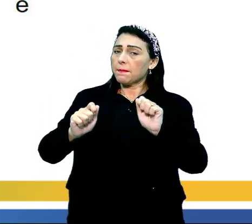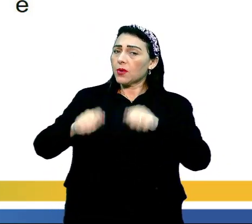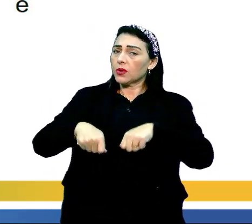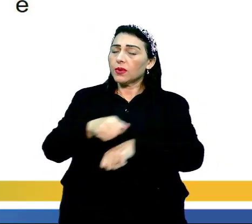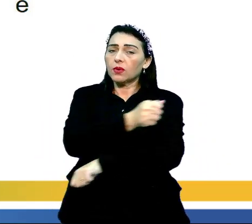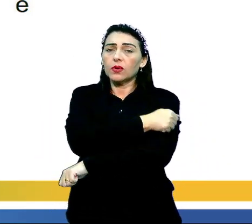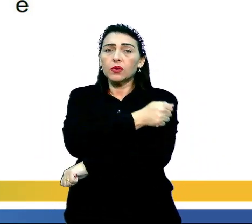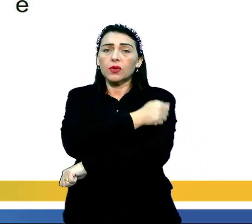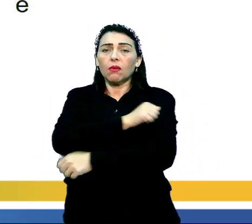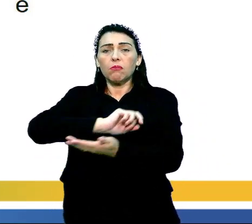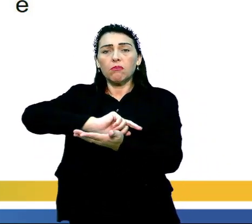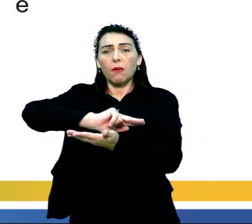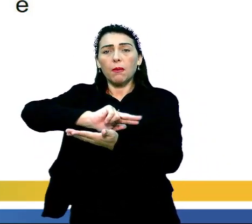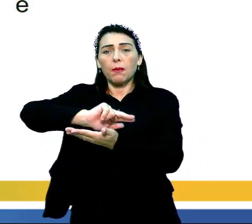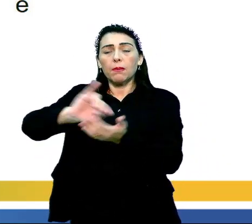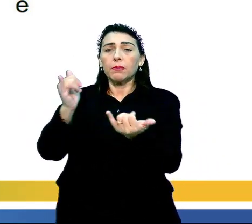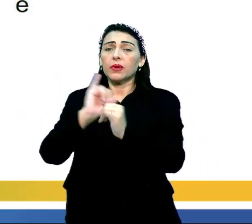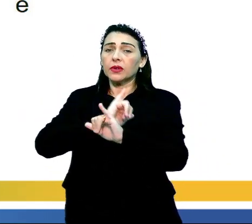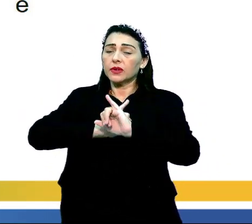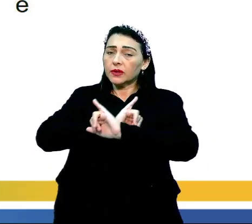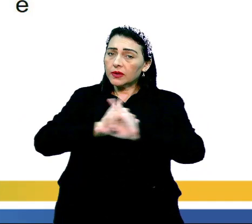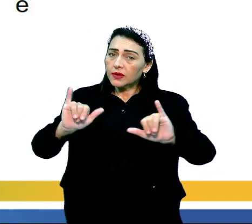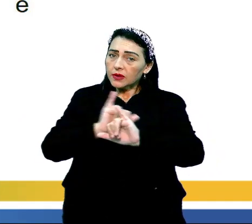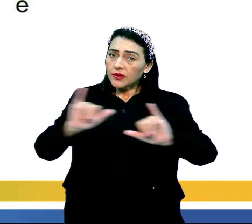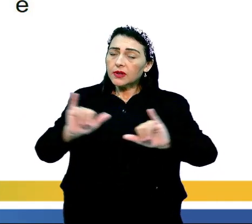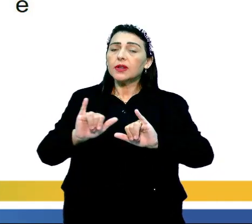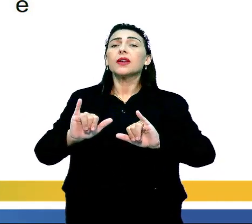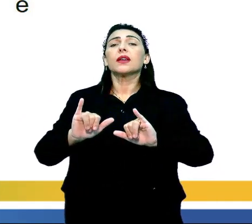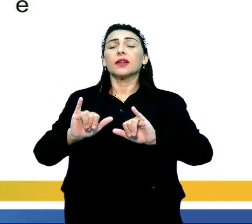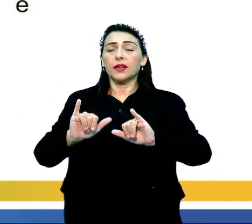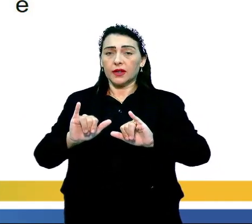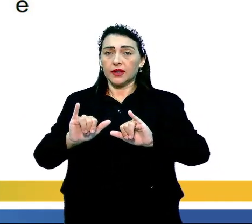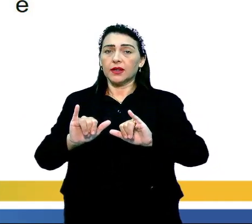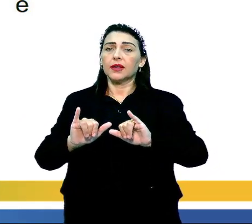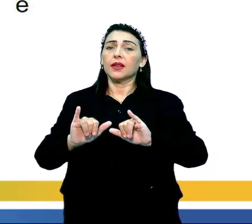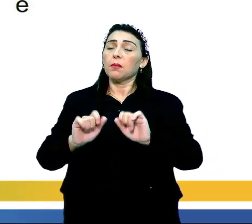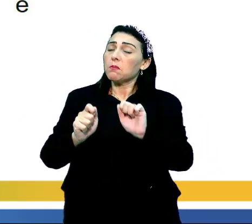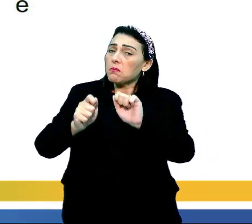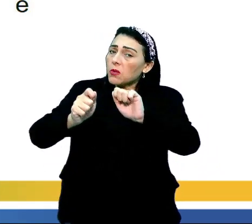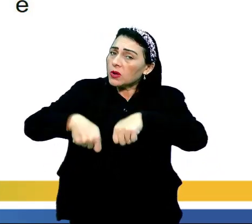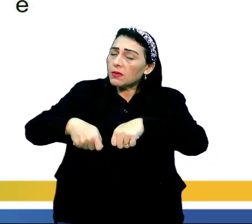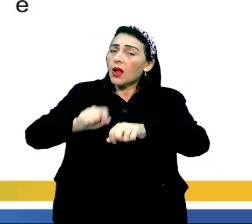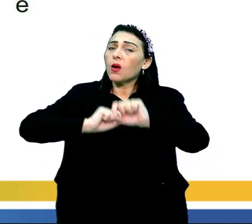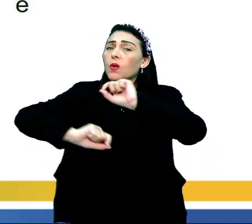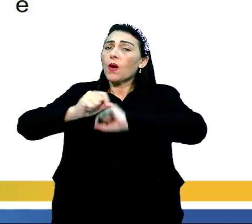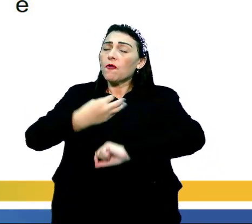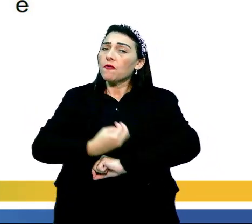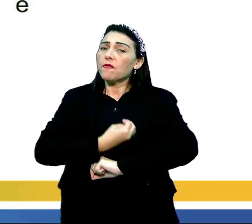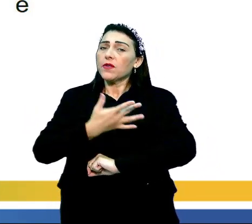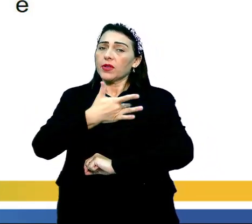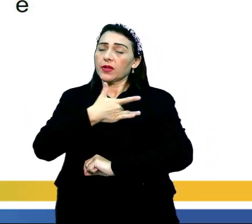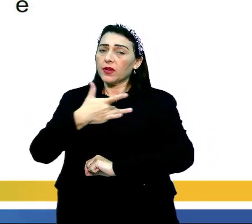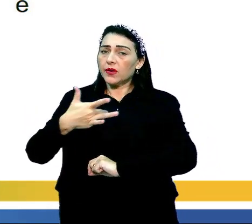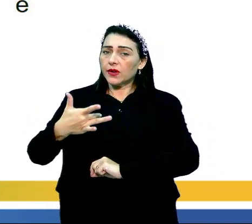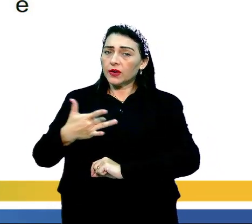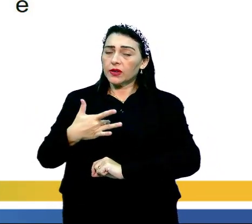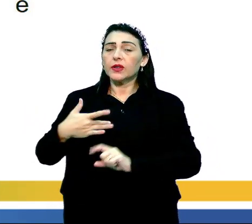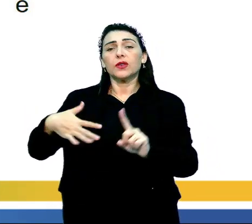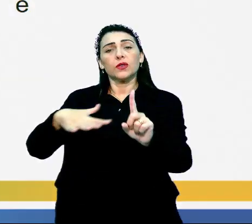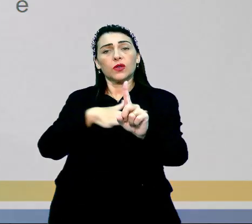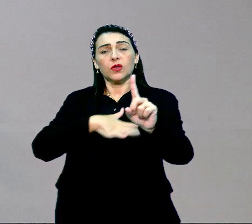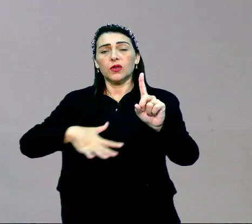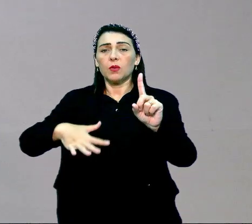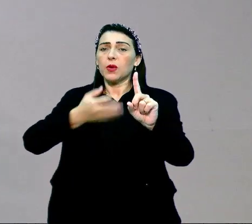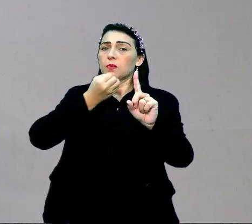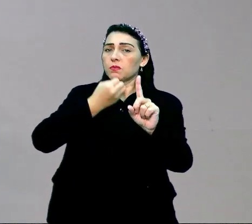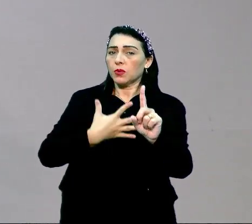ao aluno uma gama de informações e saberes que lhe possibilitará uma vida saudável e socialmente